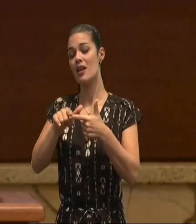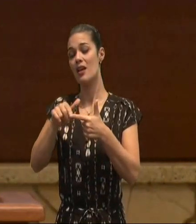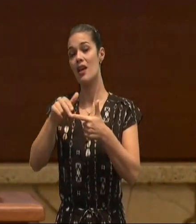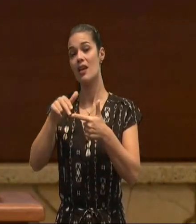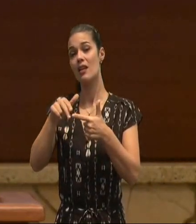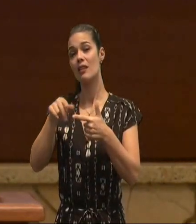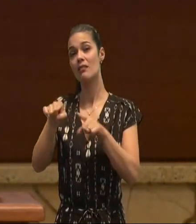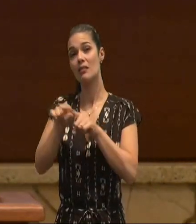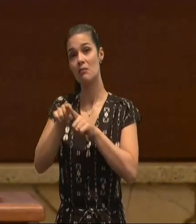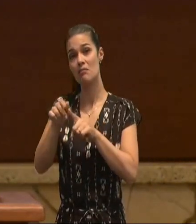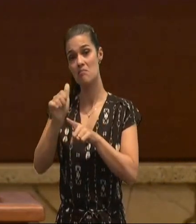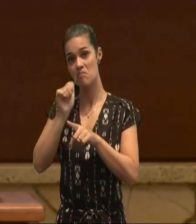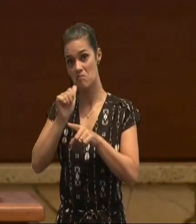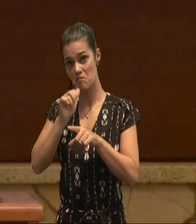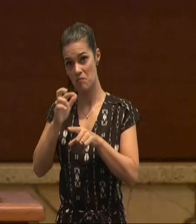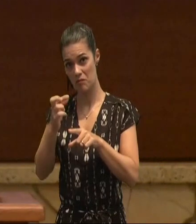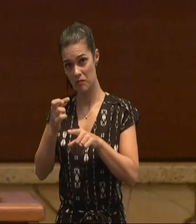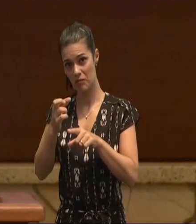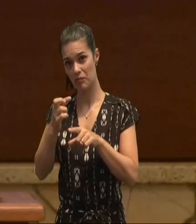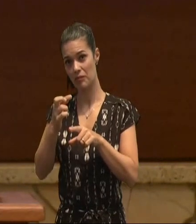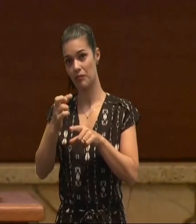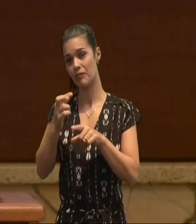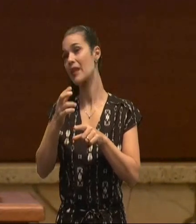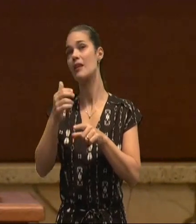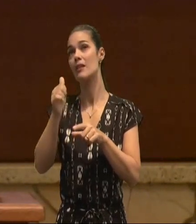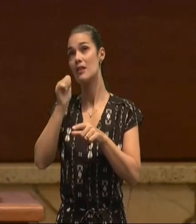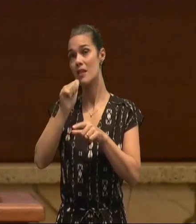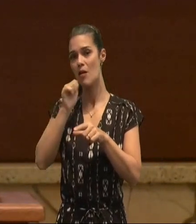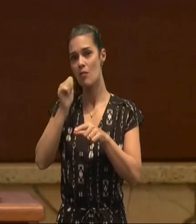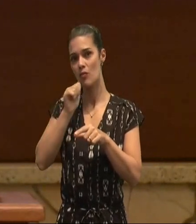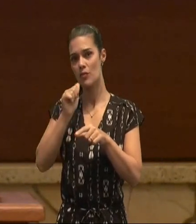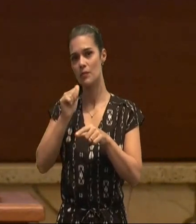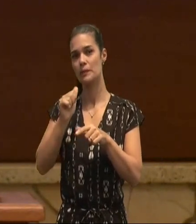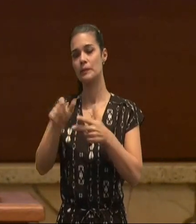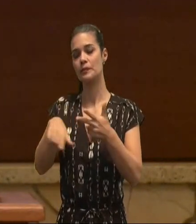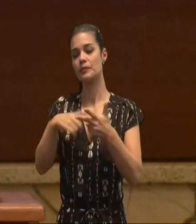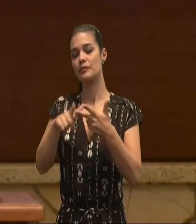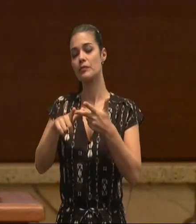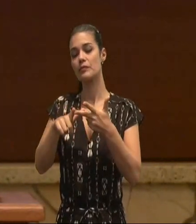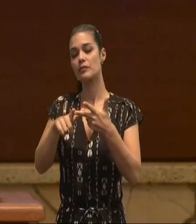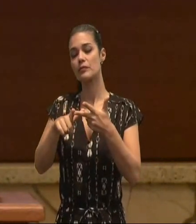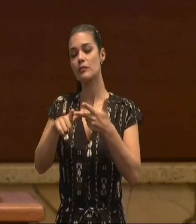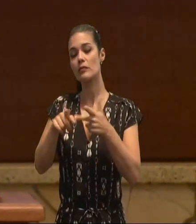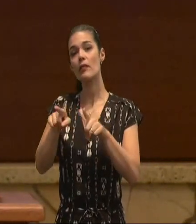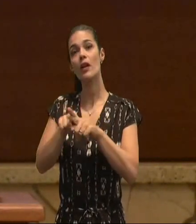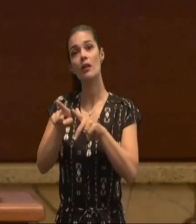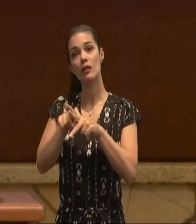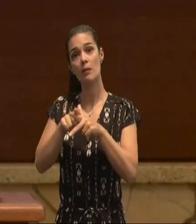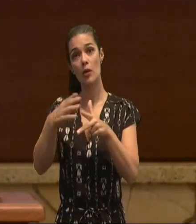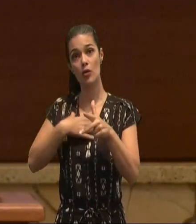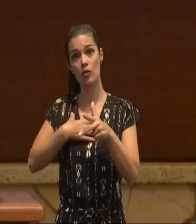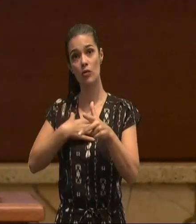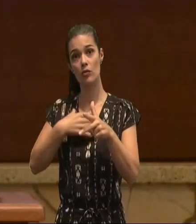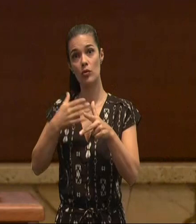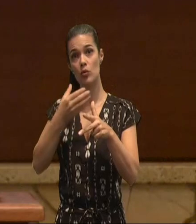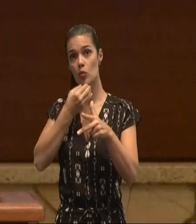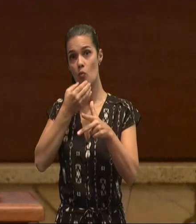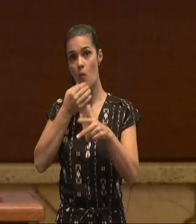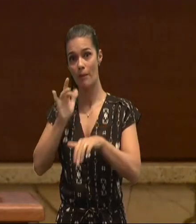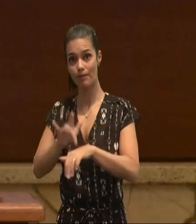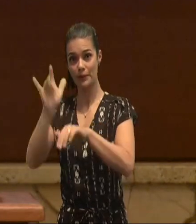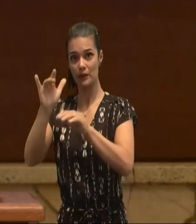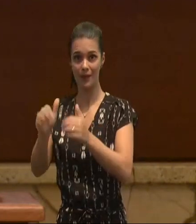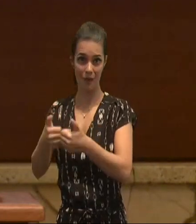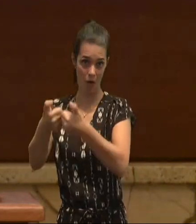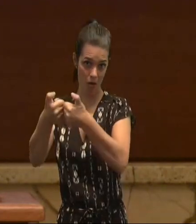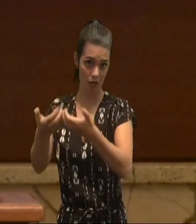provocando uma descompensação impressionante, vamos dizer assim, entre o povo e entre o exército.